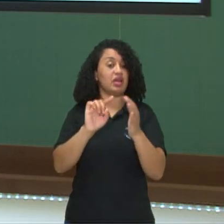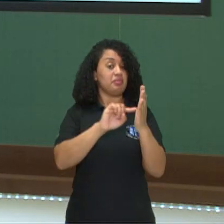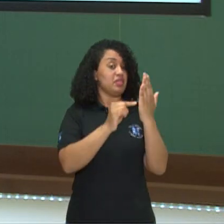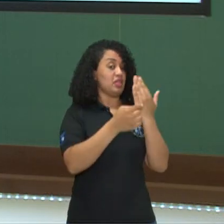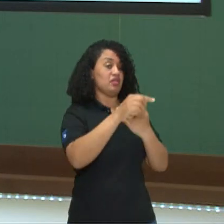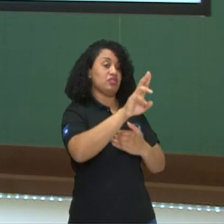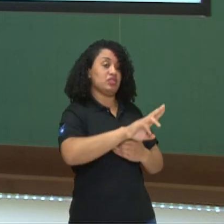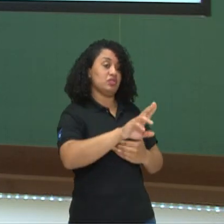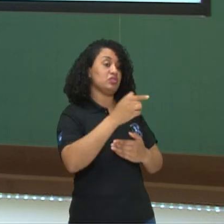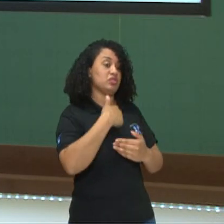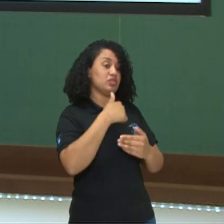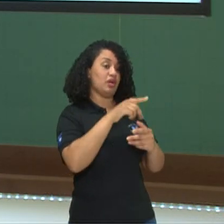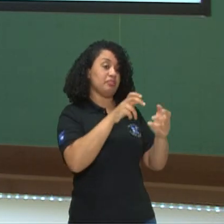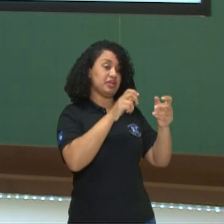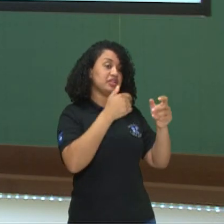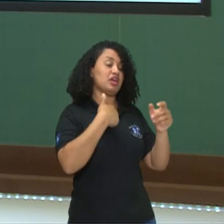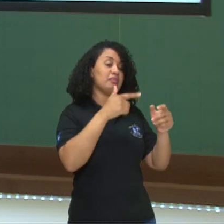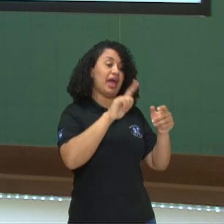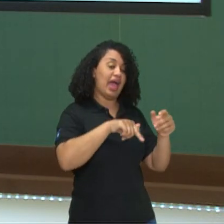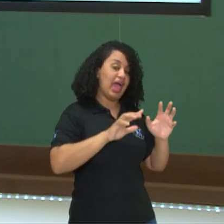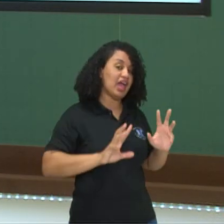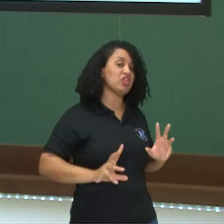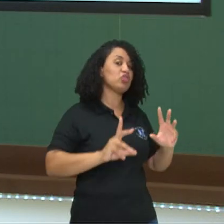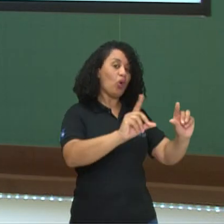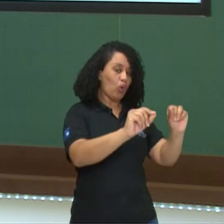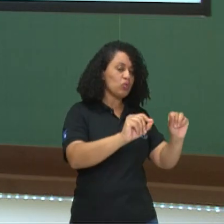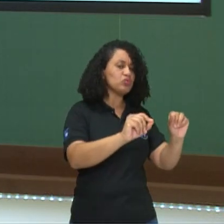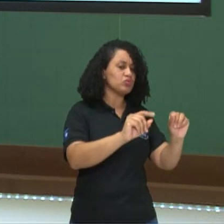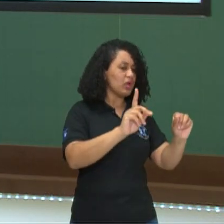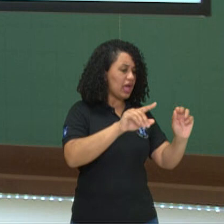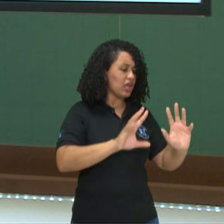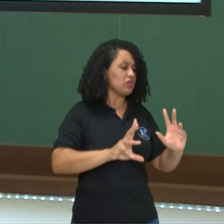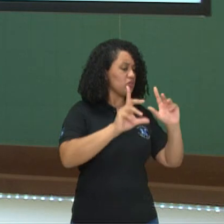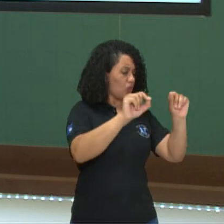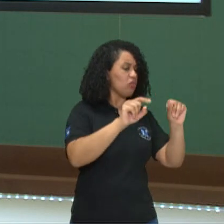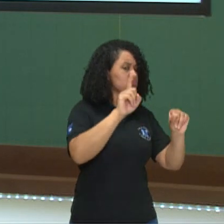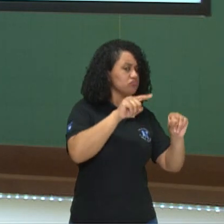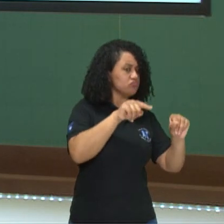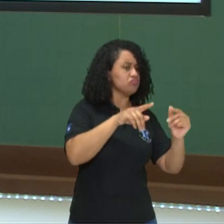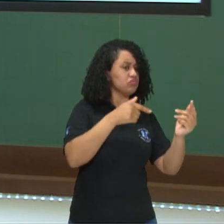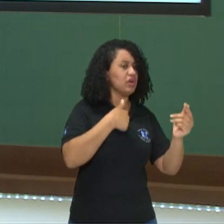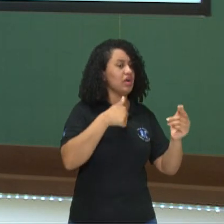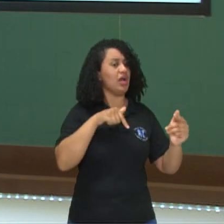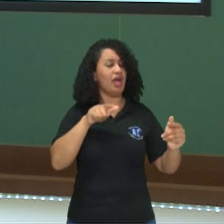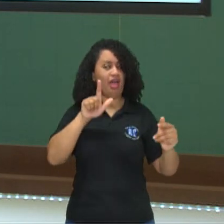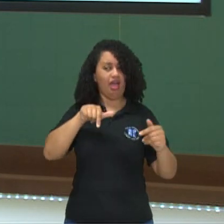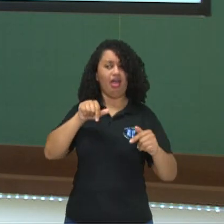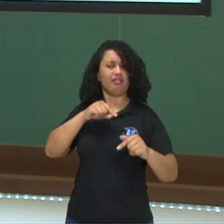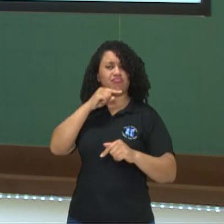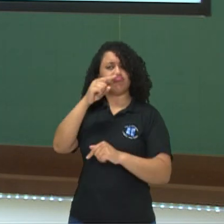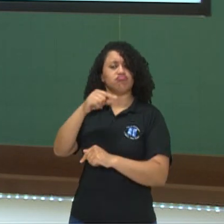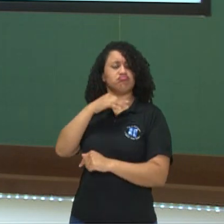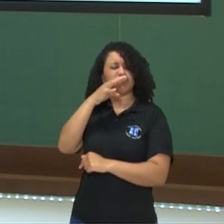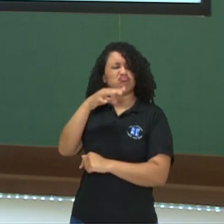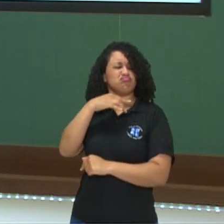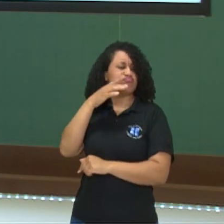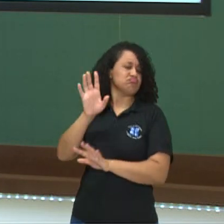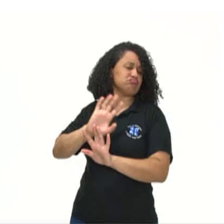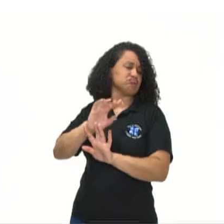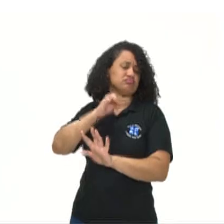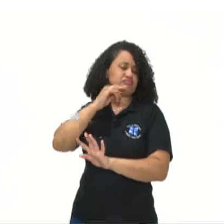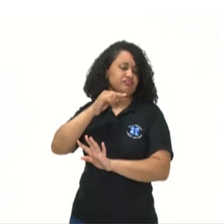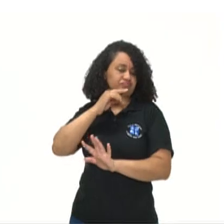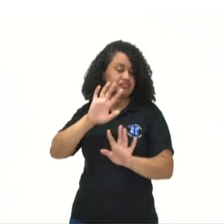usa. Perceba que uma parte de mim é todo mundo, é uma afirmação. Uma parte de mim outra parte de mim